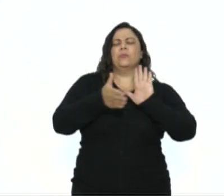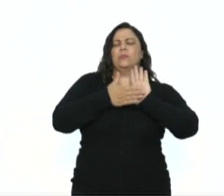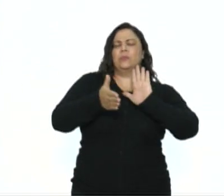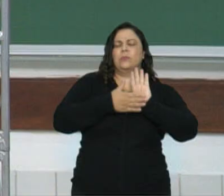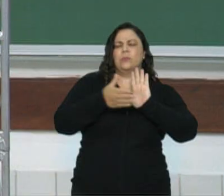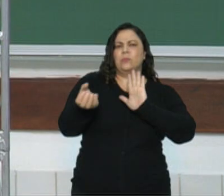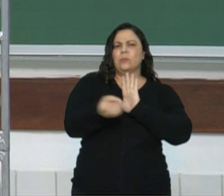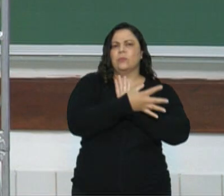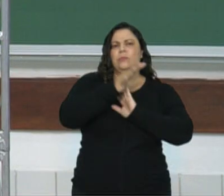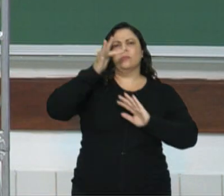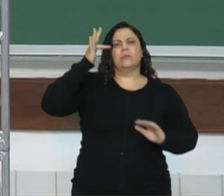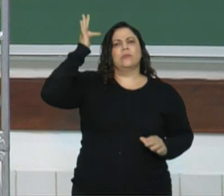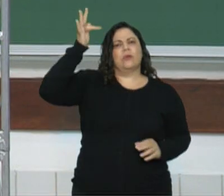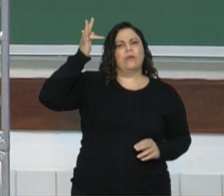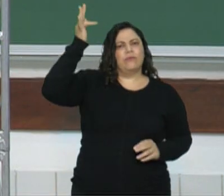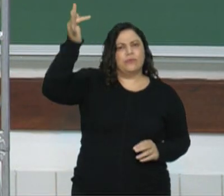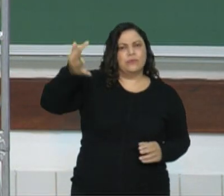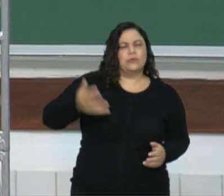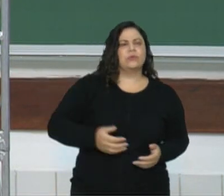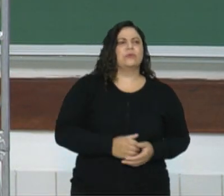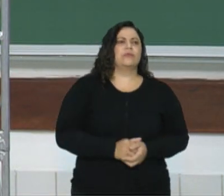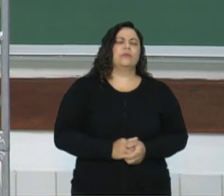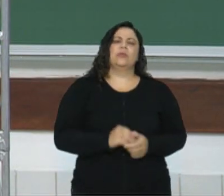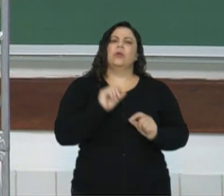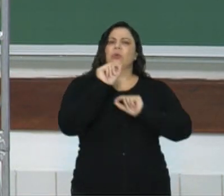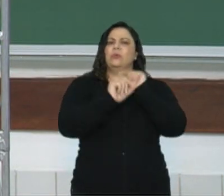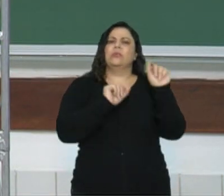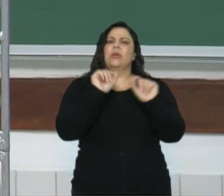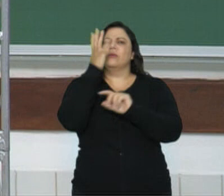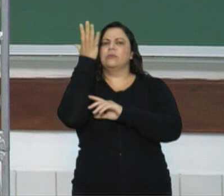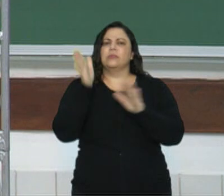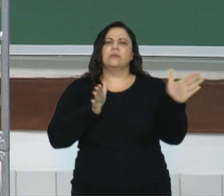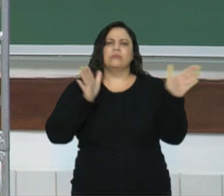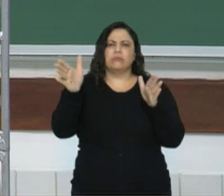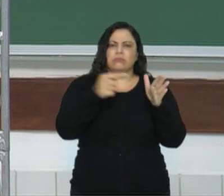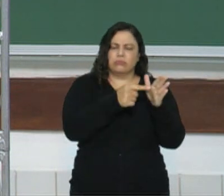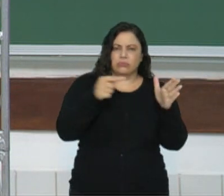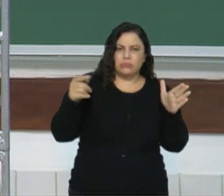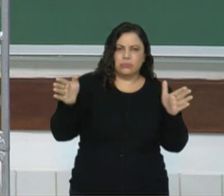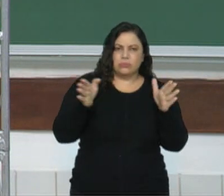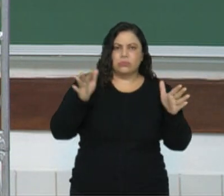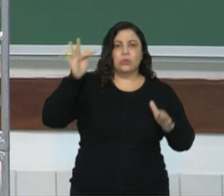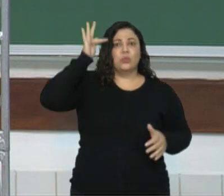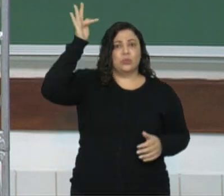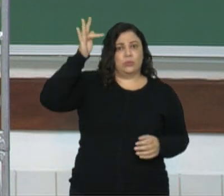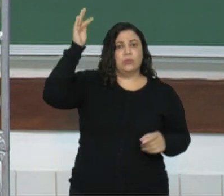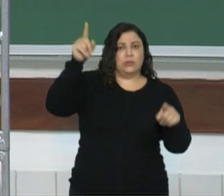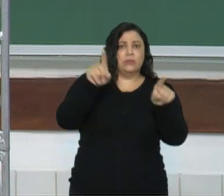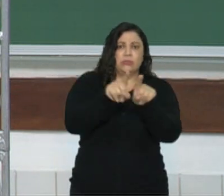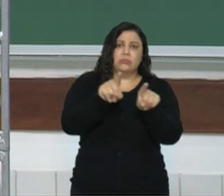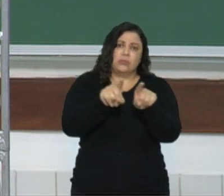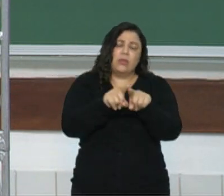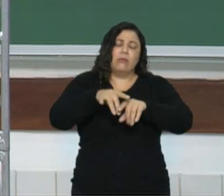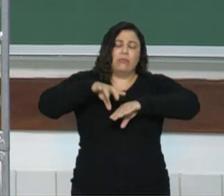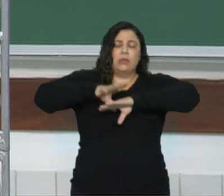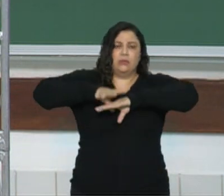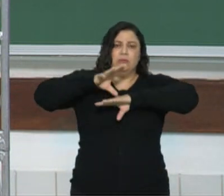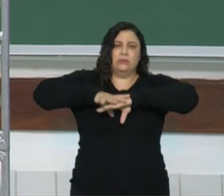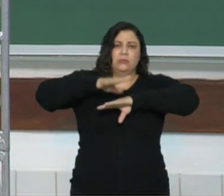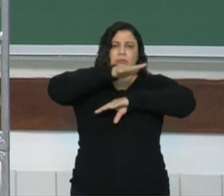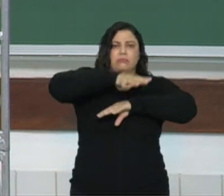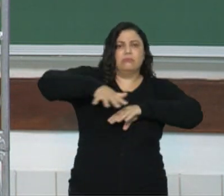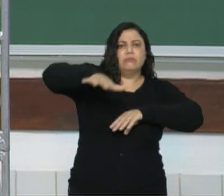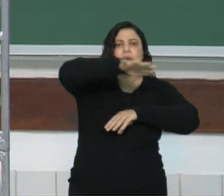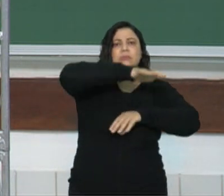está acontecendo nesse período. Os filósofos, que também são matemáticos de modo